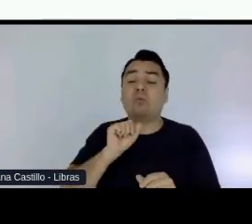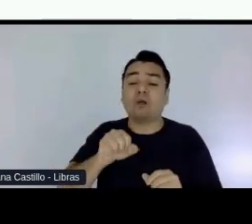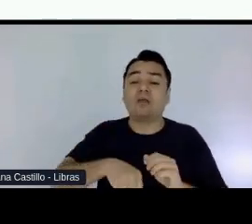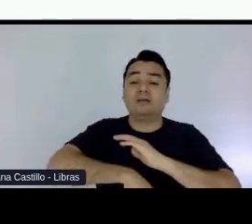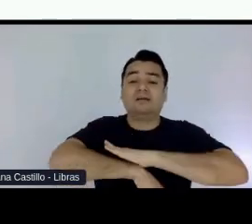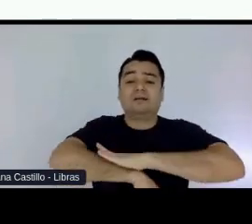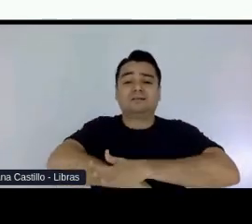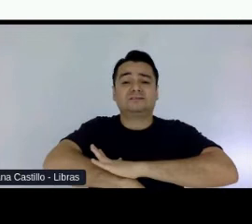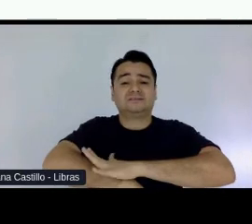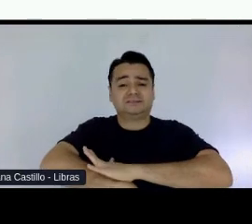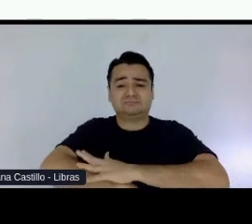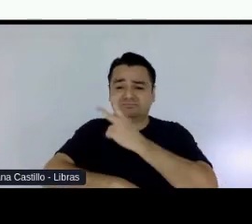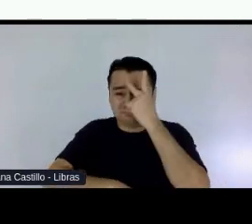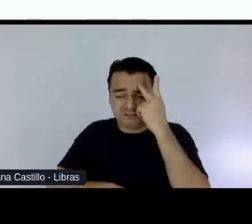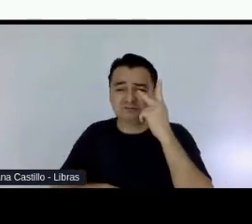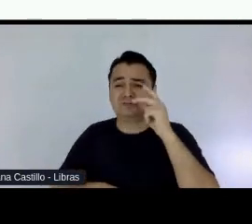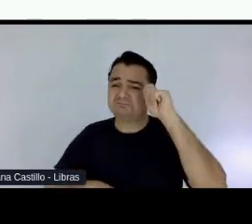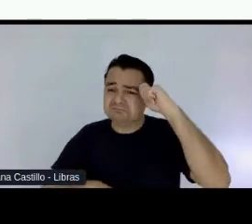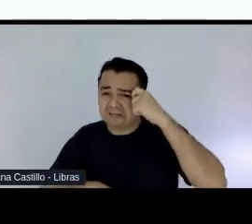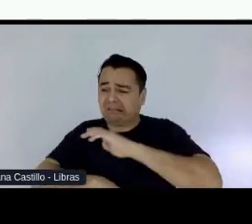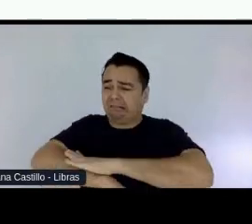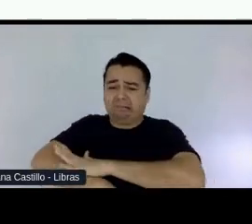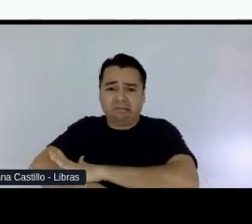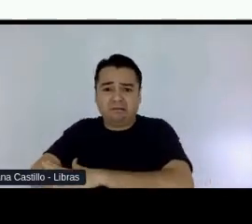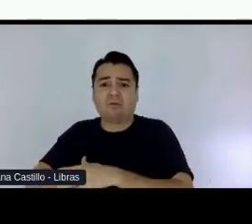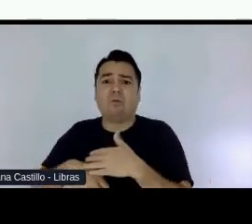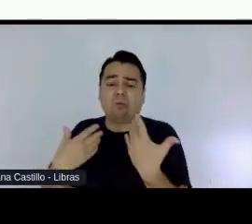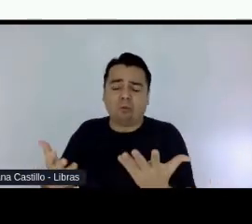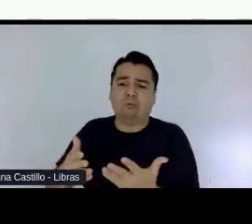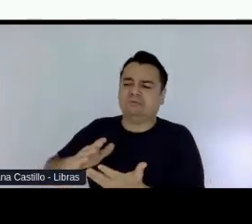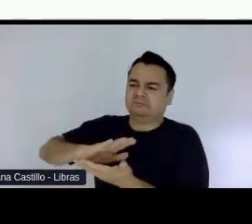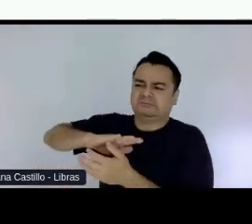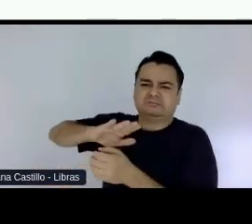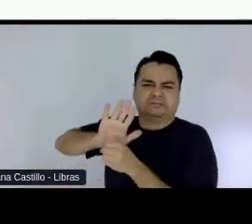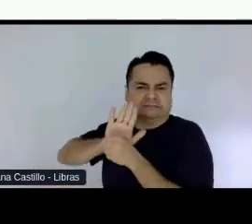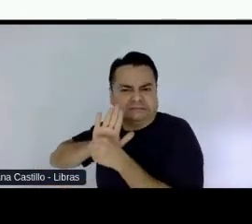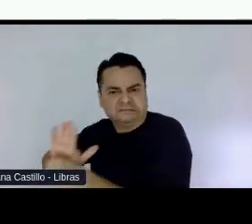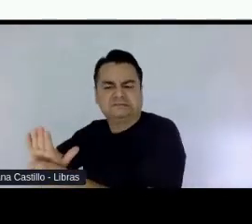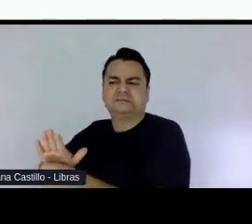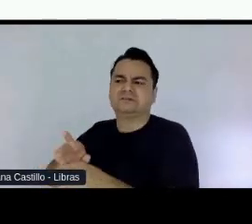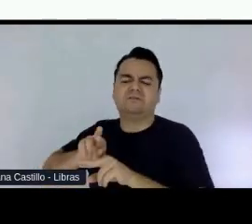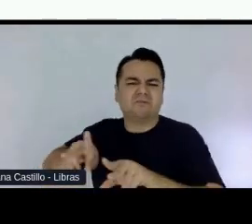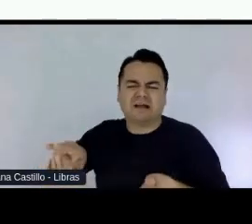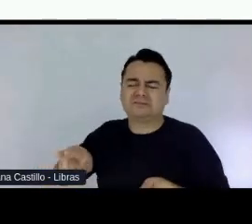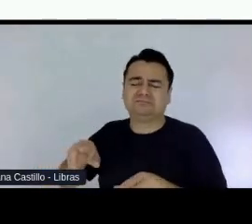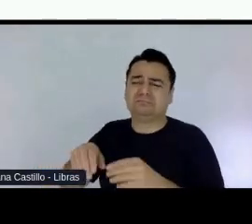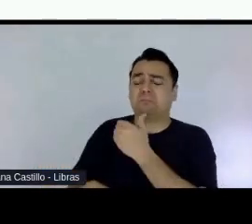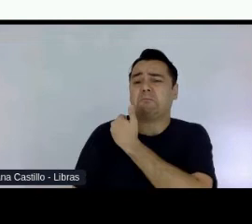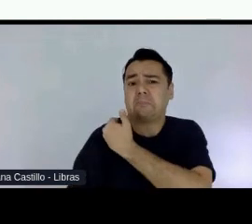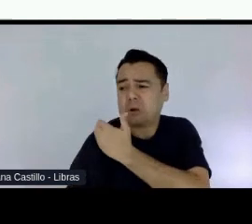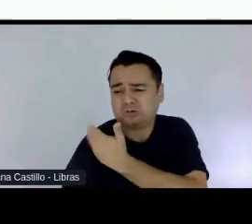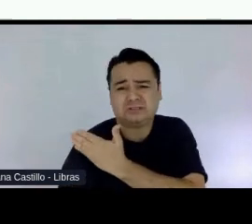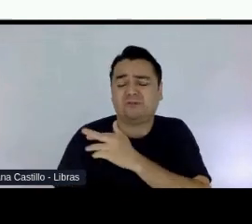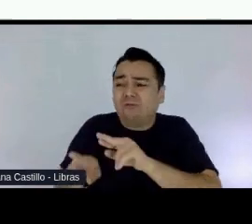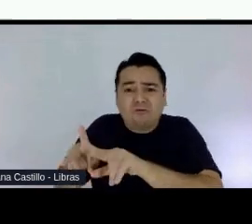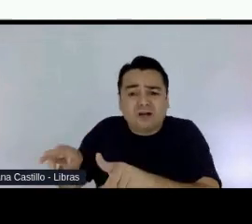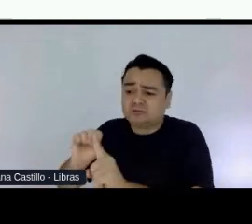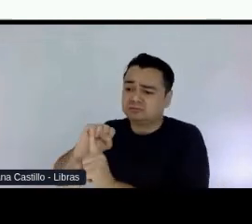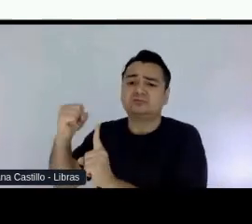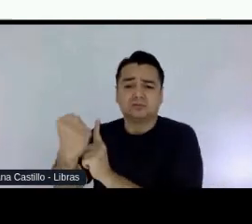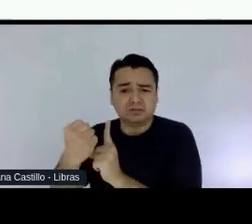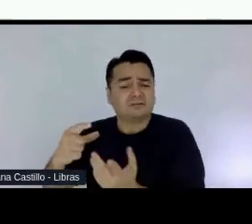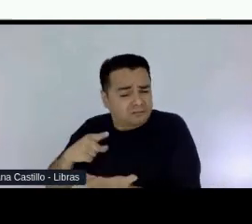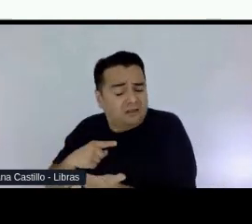de machismo, de homofobia, de capacitismo, todos os tipos de preconceito. Então, a gente tem que ter cuidado com as